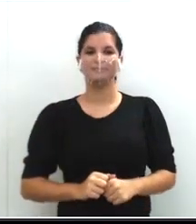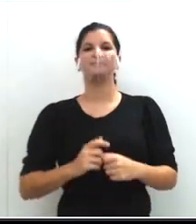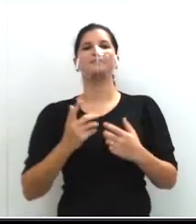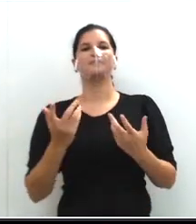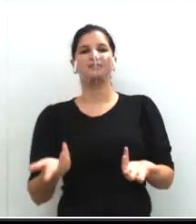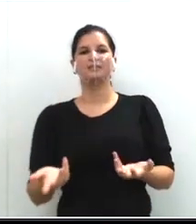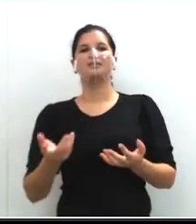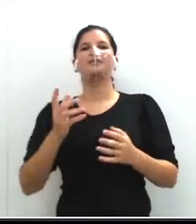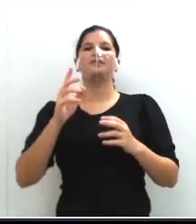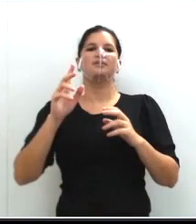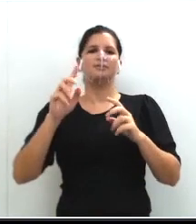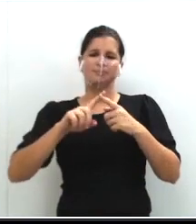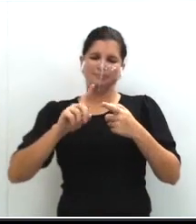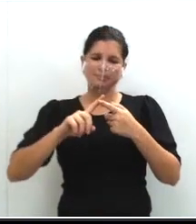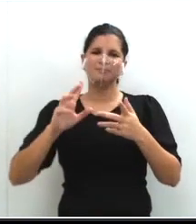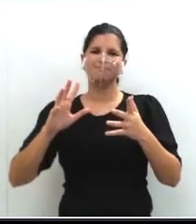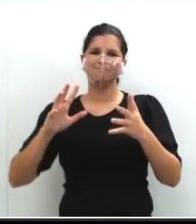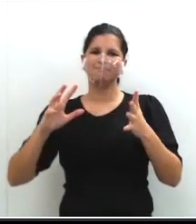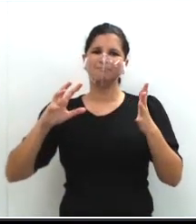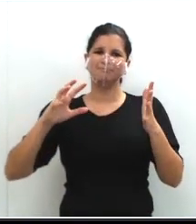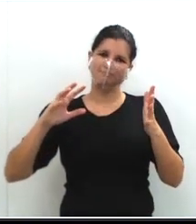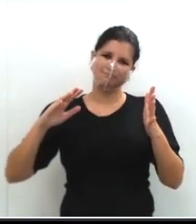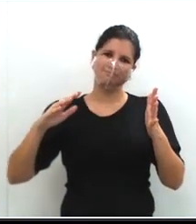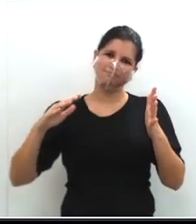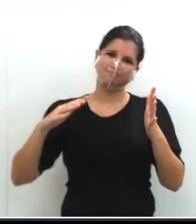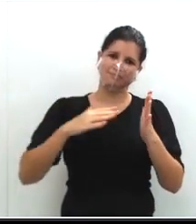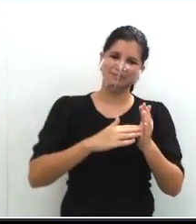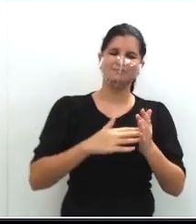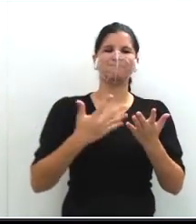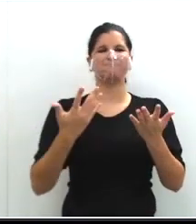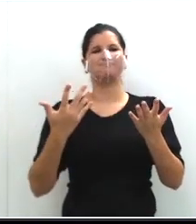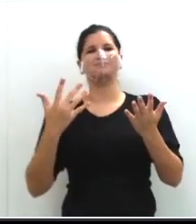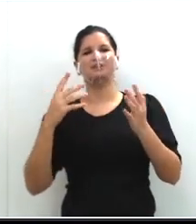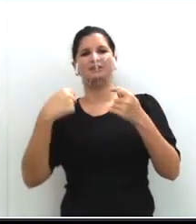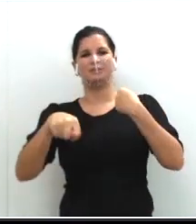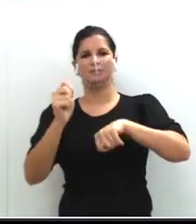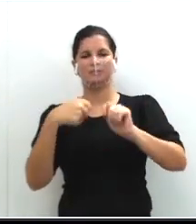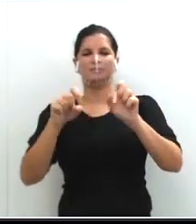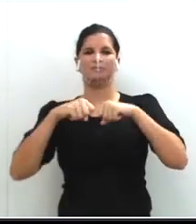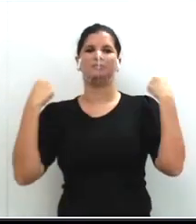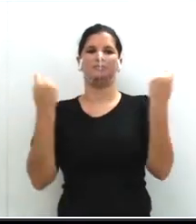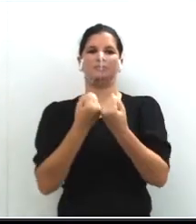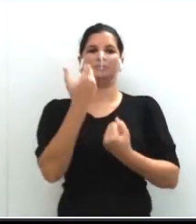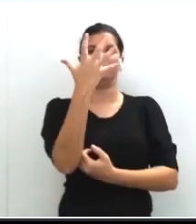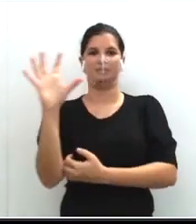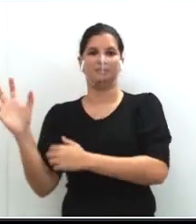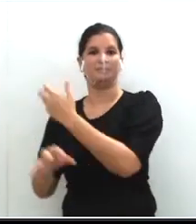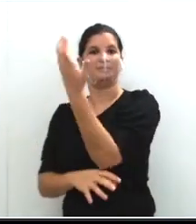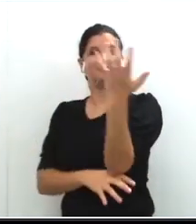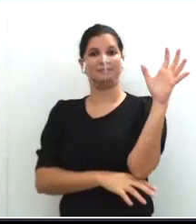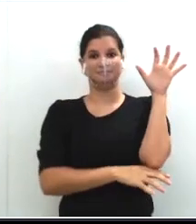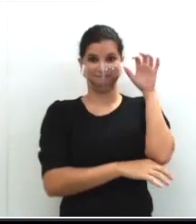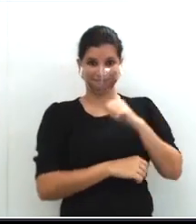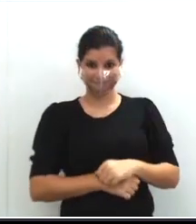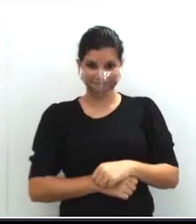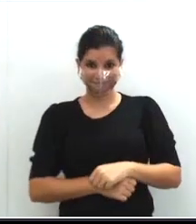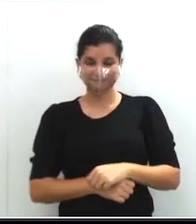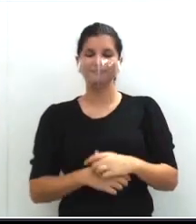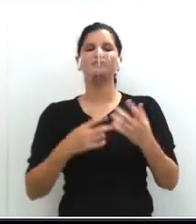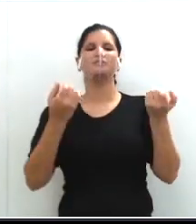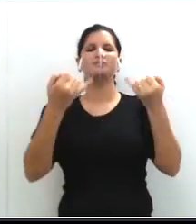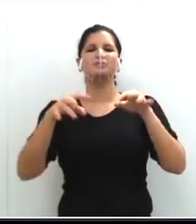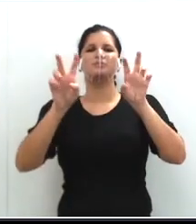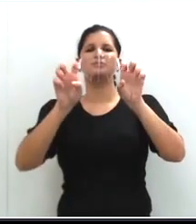e, é claro, sobre seus impactos econômicos e socioambientais. E se falando